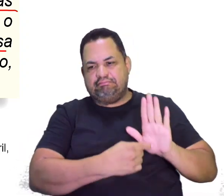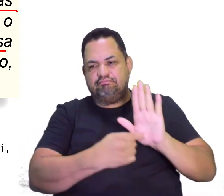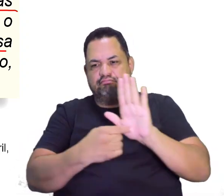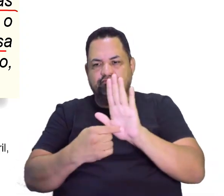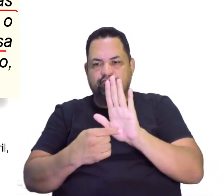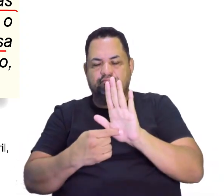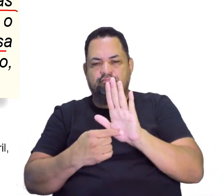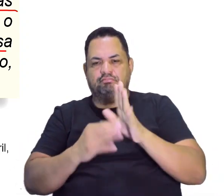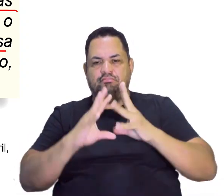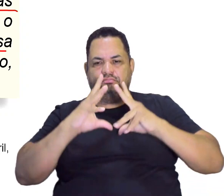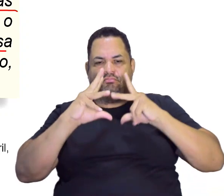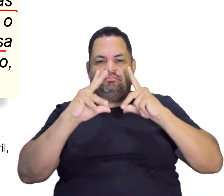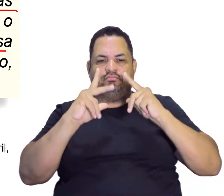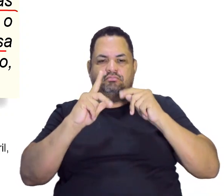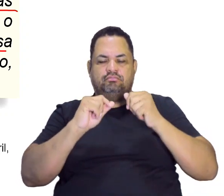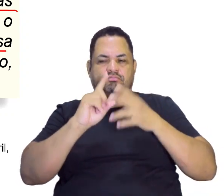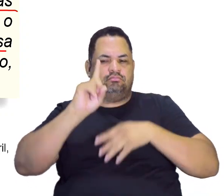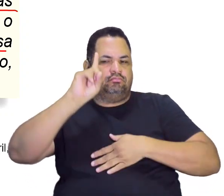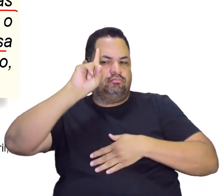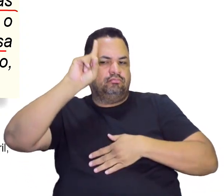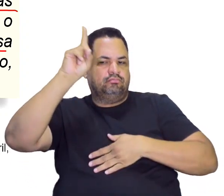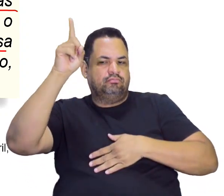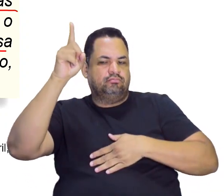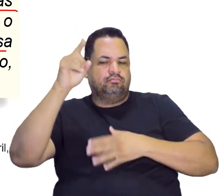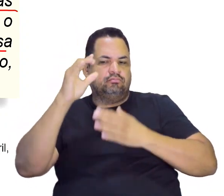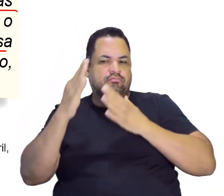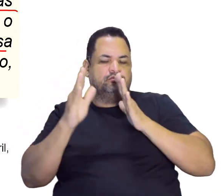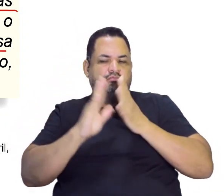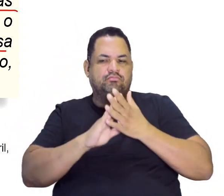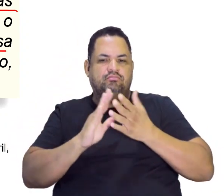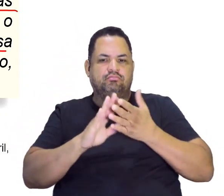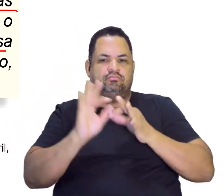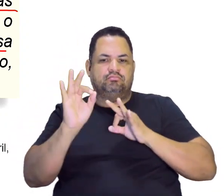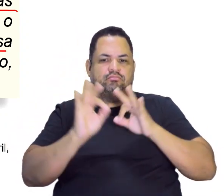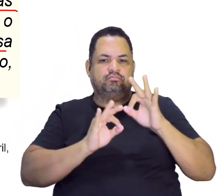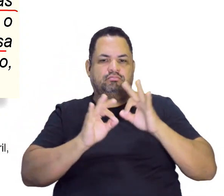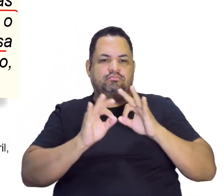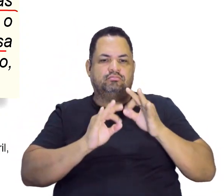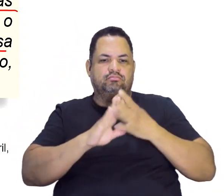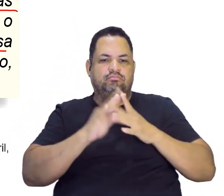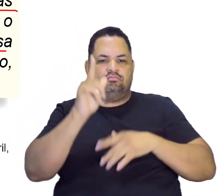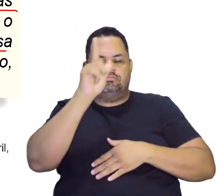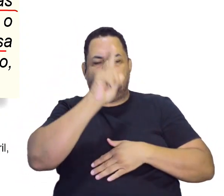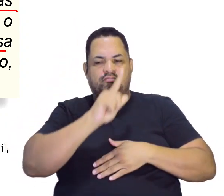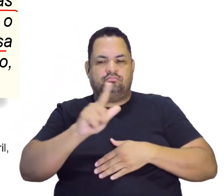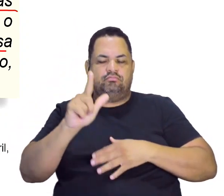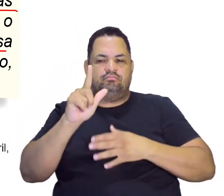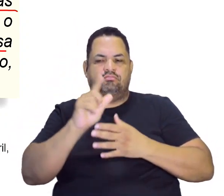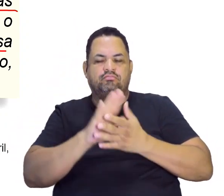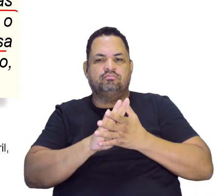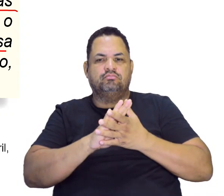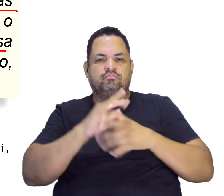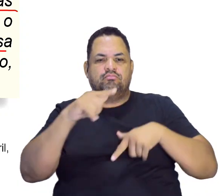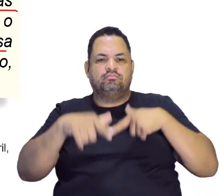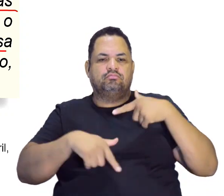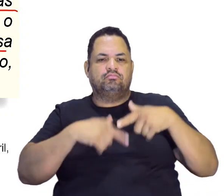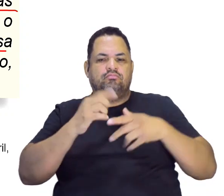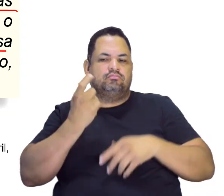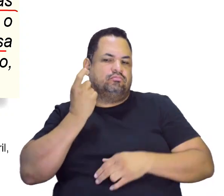explicitado toda a a ideologia toda a a a composição a lógica dos trabalhos da